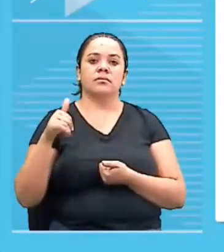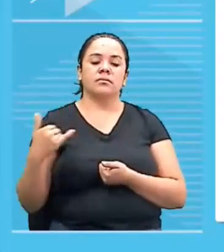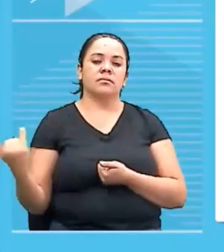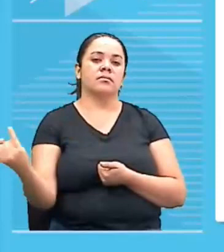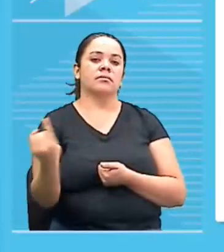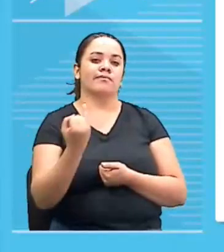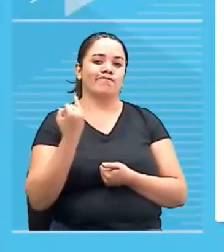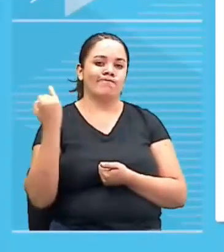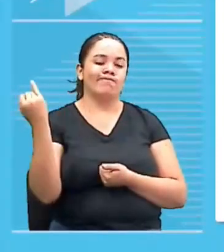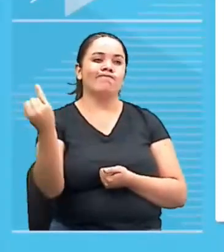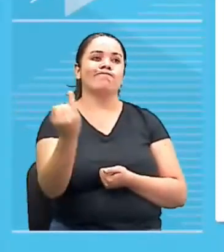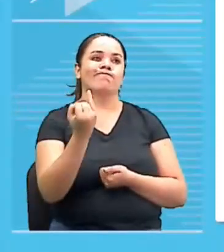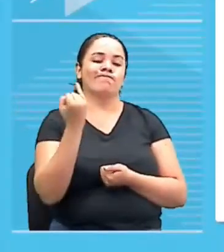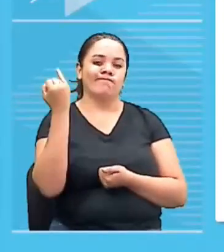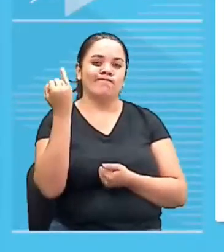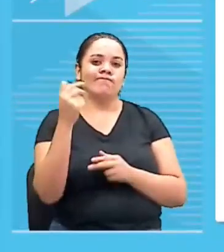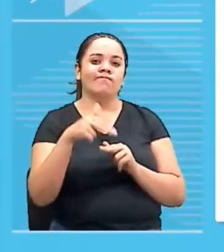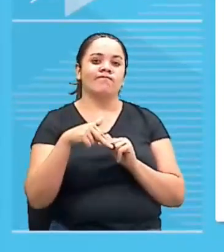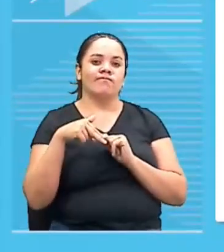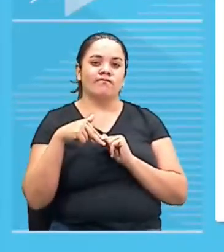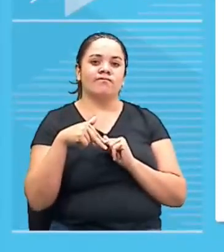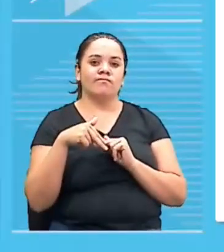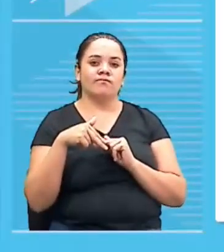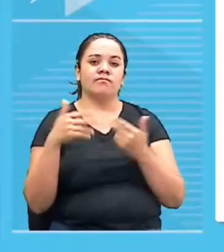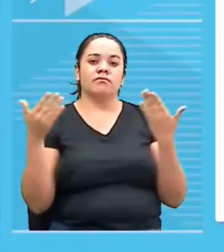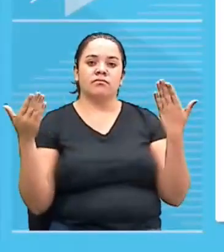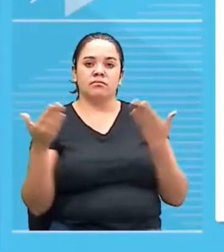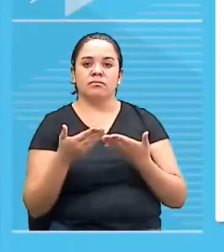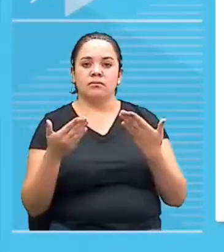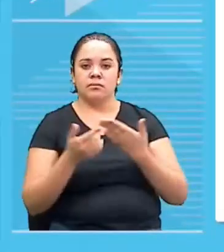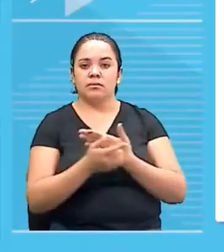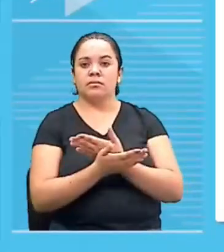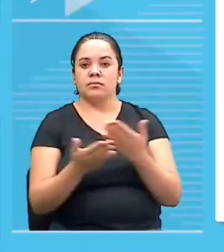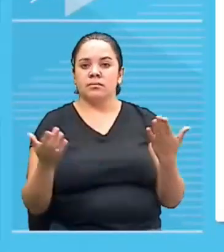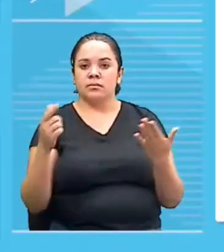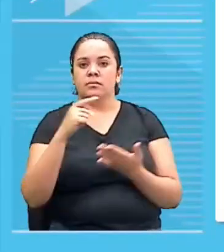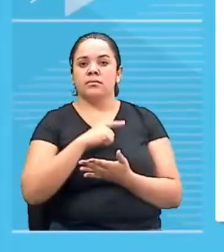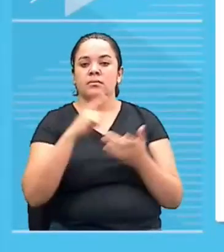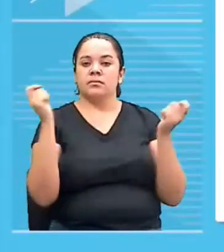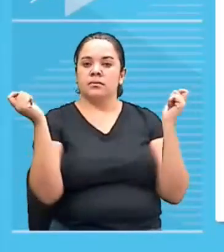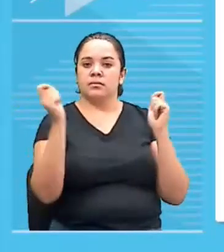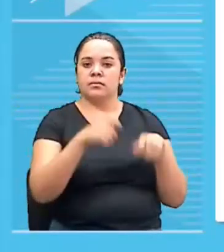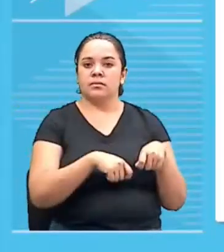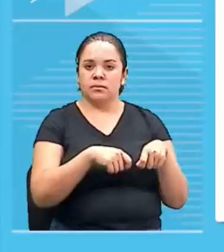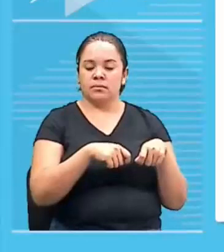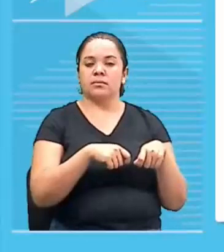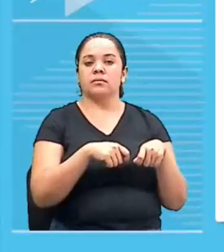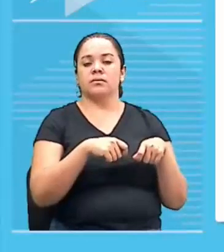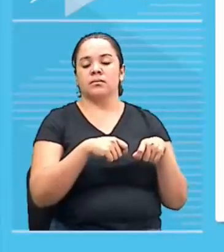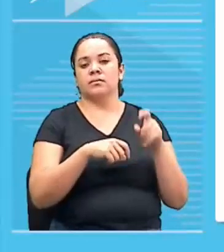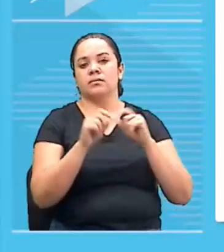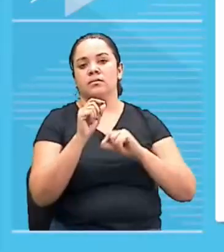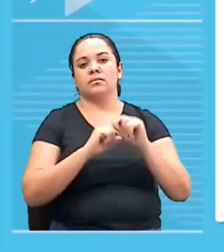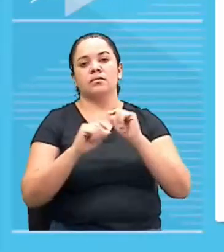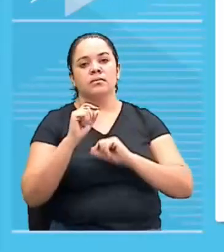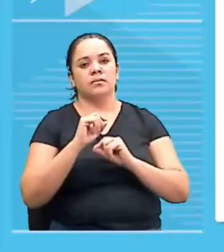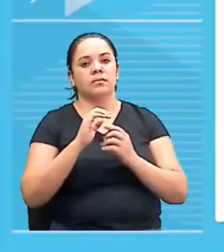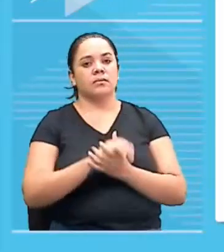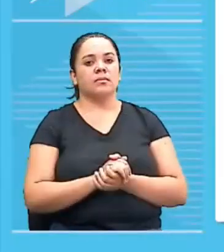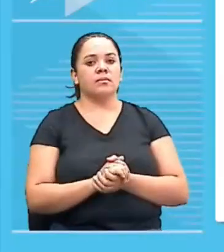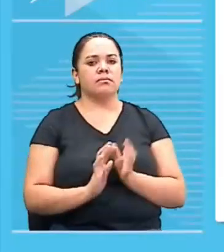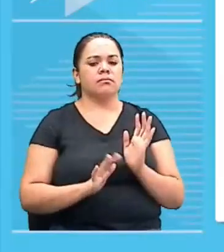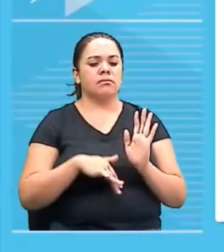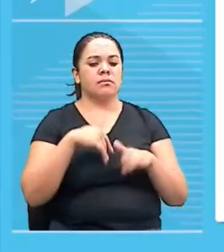importância. Por isso aí que hoje vocês têm, né, essa possibilidade, muitos de vocês têm essa possibilidade